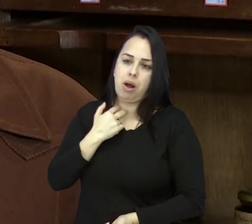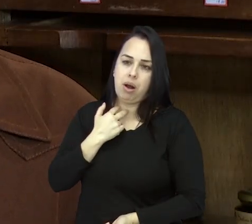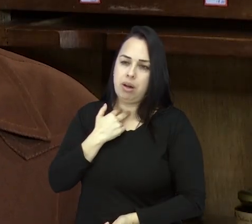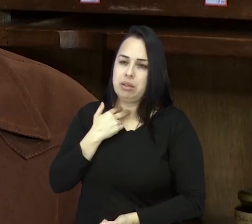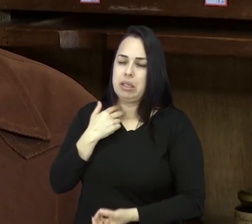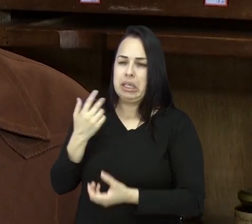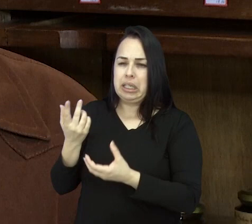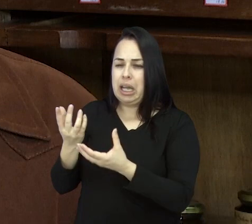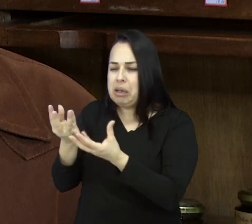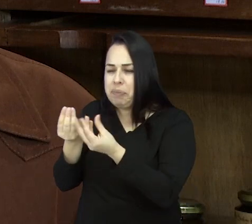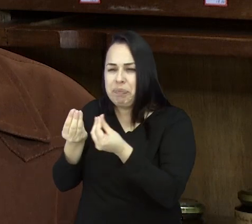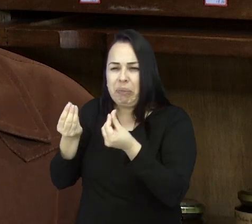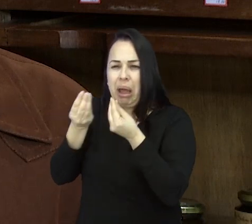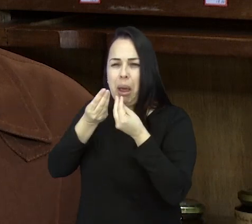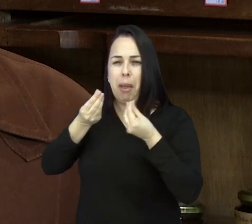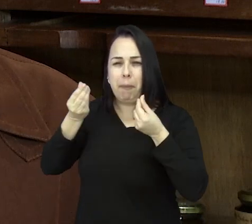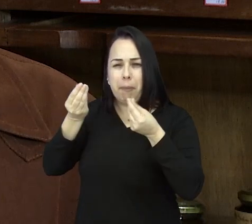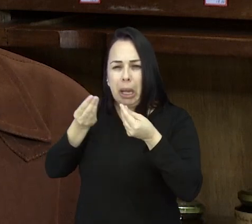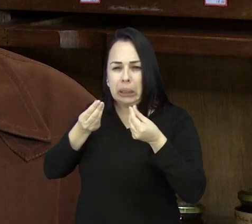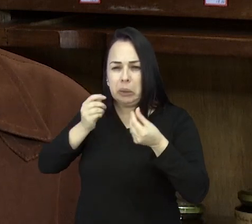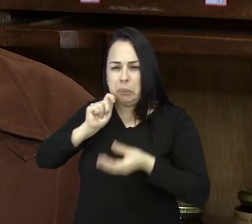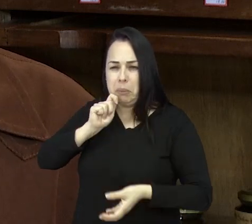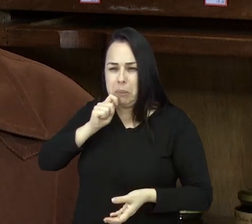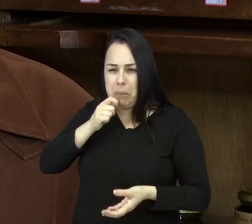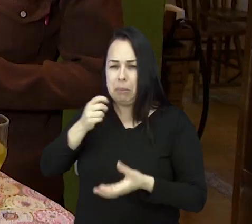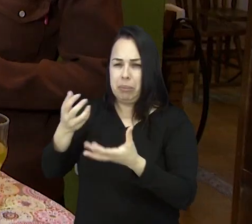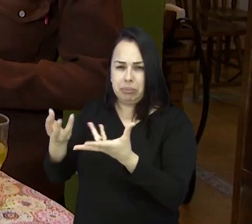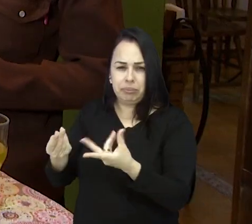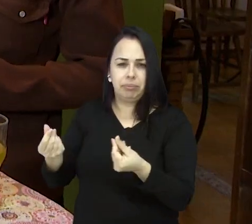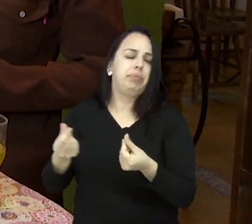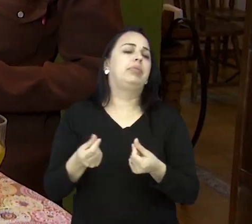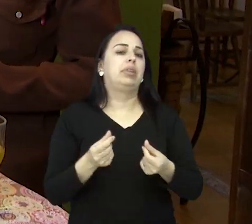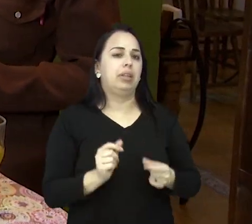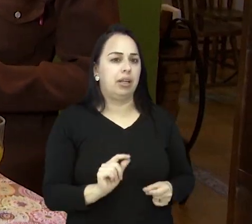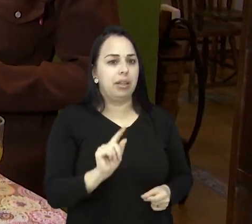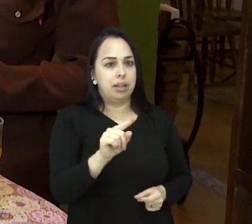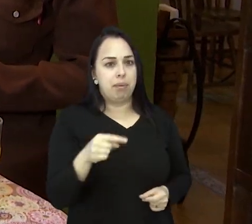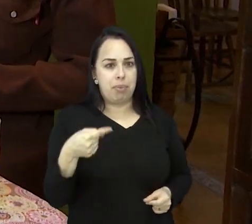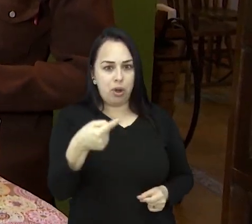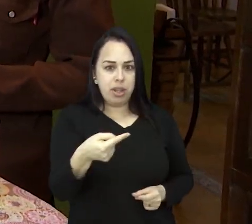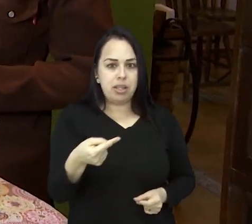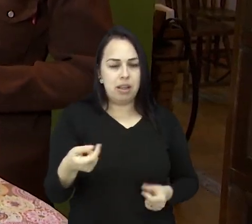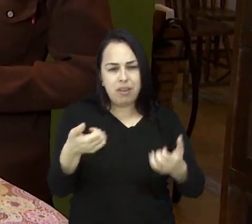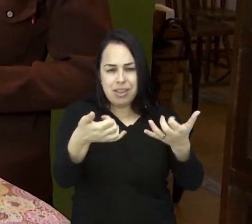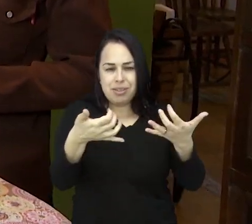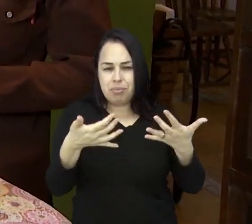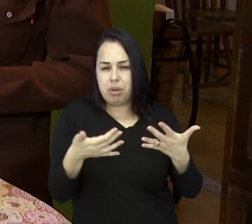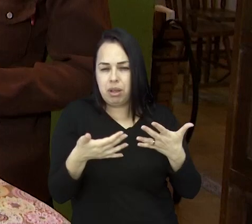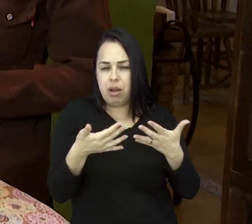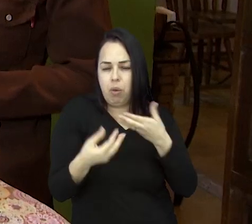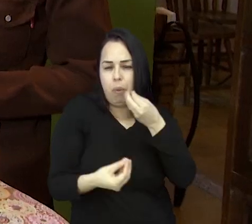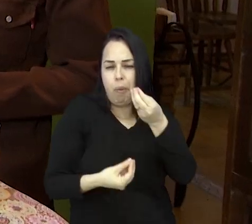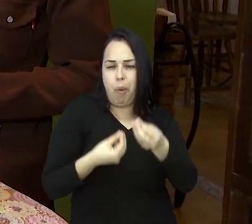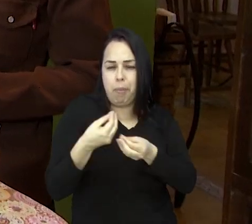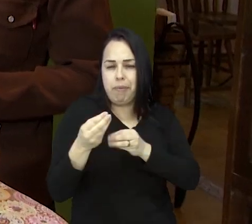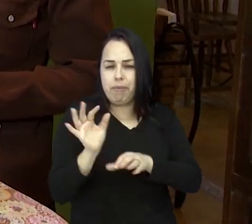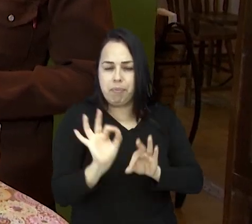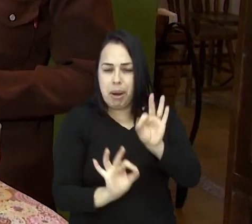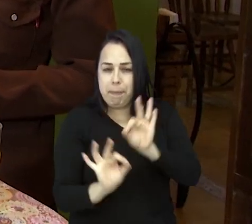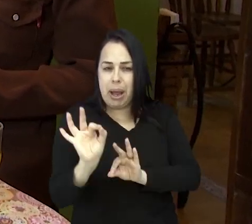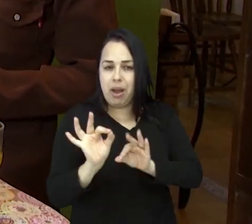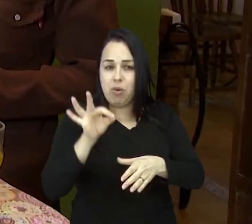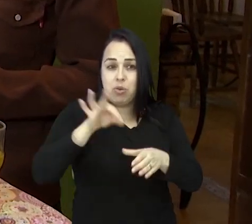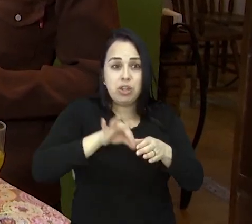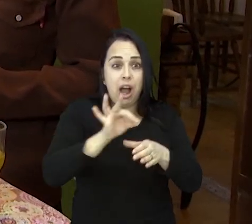tira o amargor da planta, né? Inclusive, daqui a pouquinho, a Raquel vai contar o segredo para se fazer um